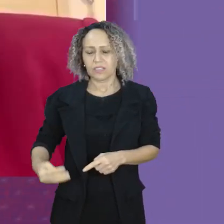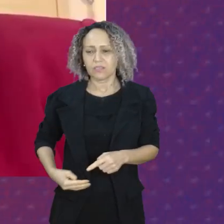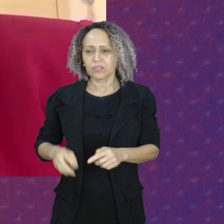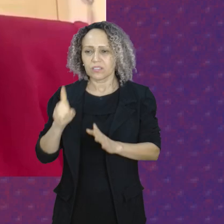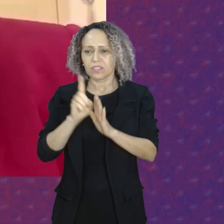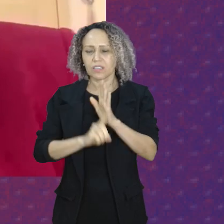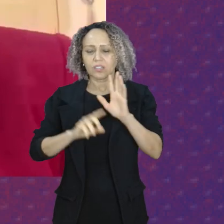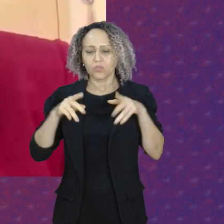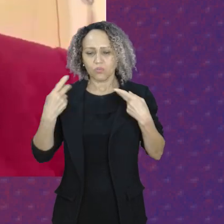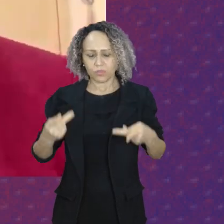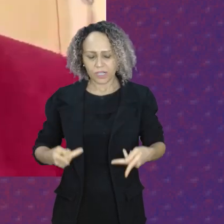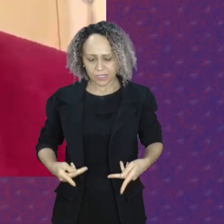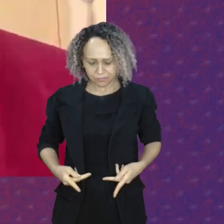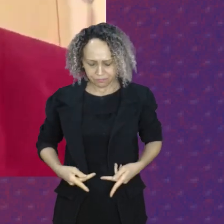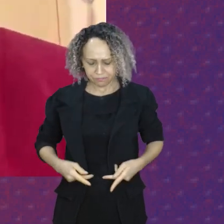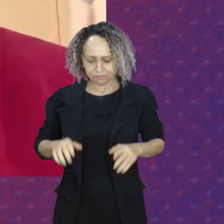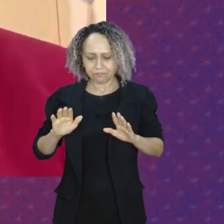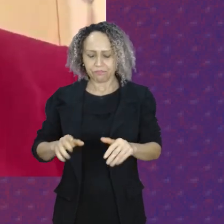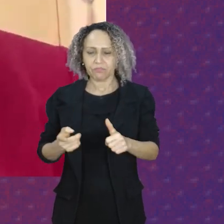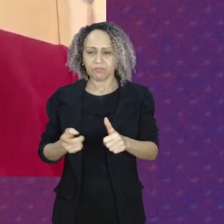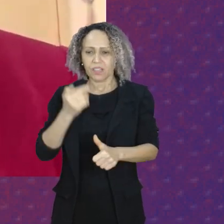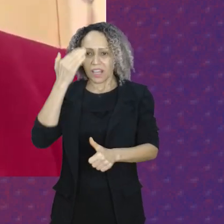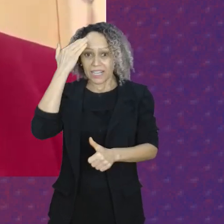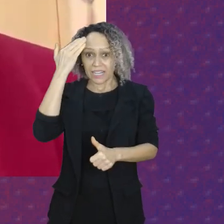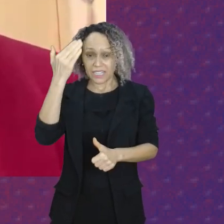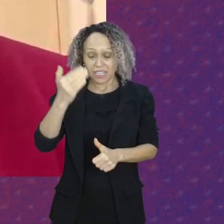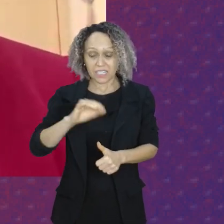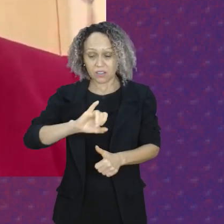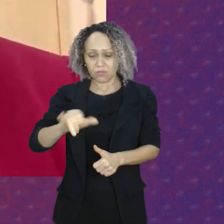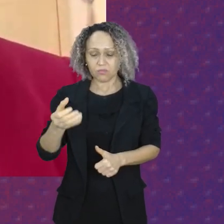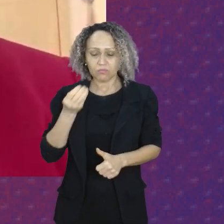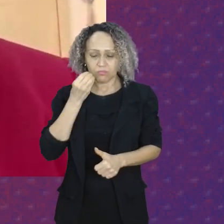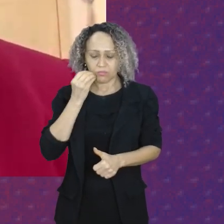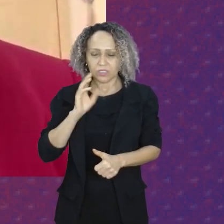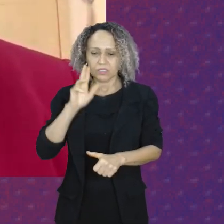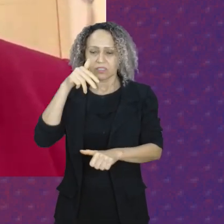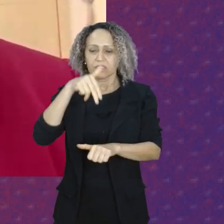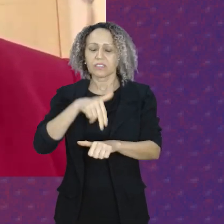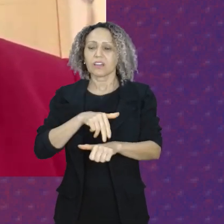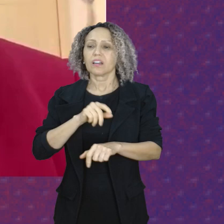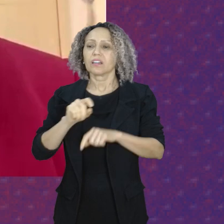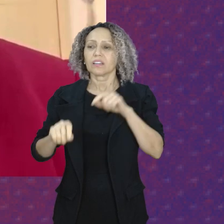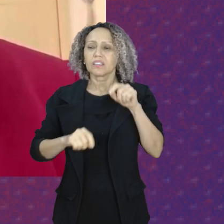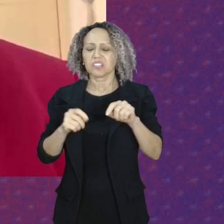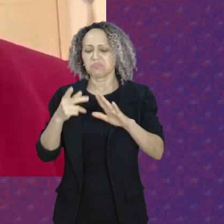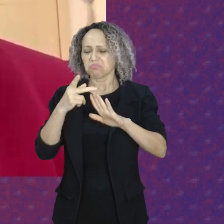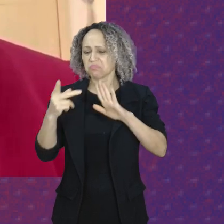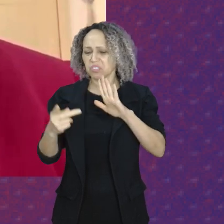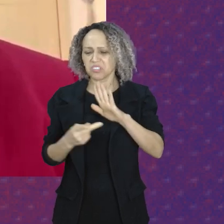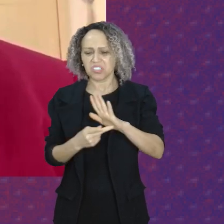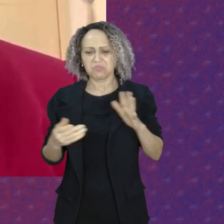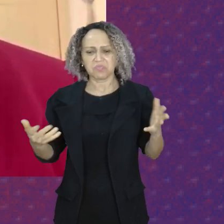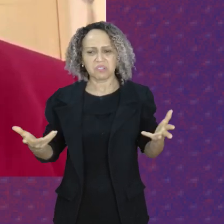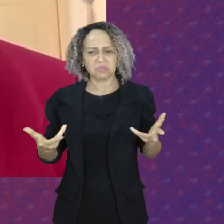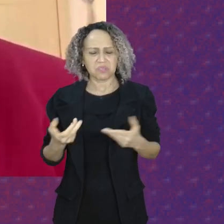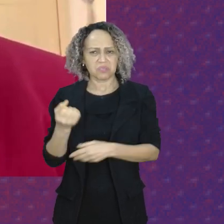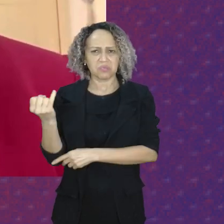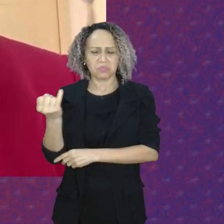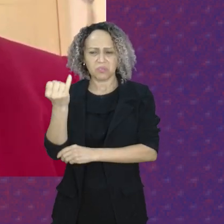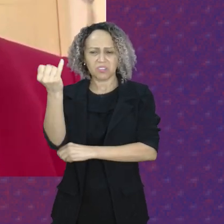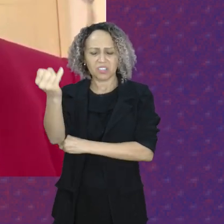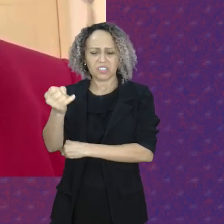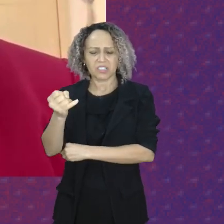Eu quero, em primeiro lugar, agradecer a oportunidade de estar aqui no projeto, no importantíssimo projeto Elas por